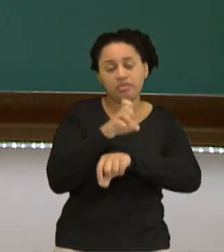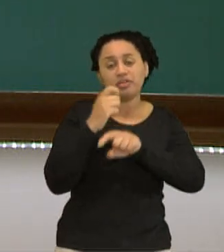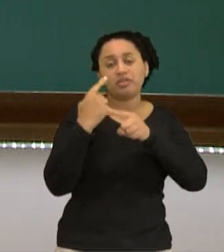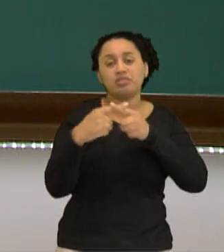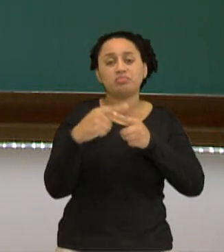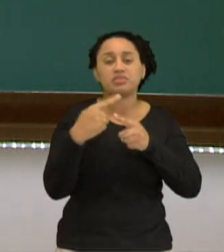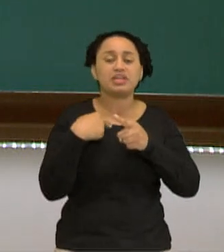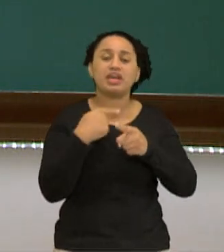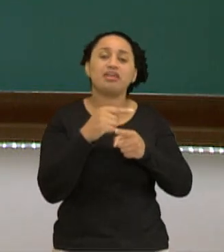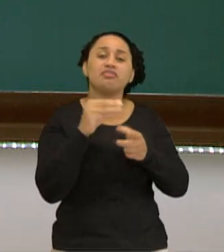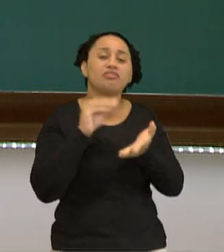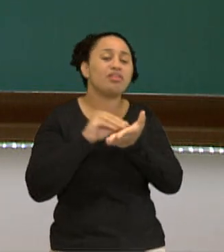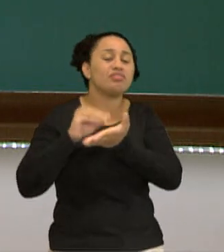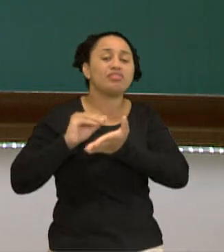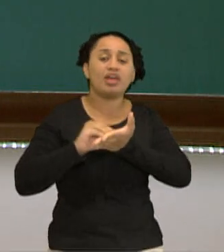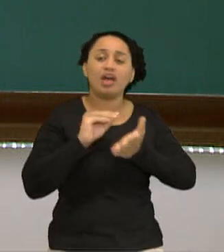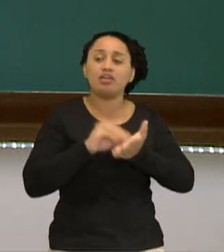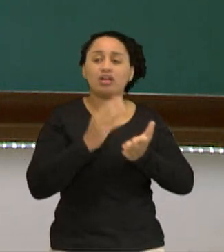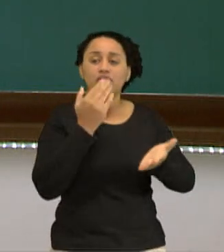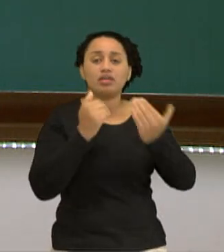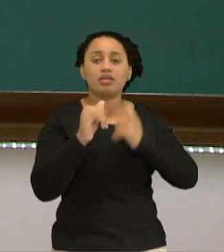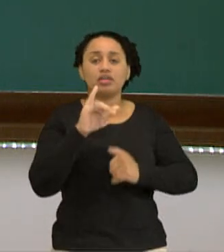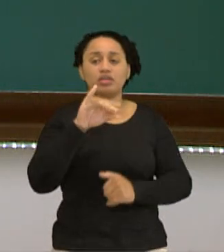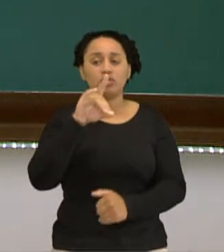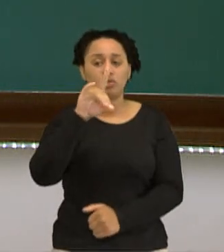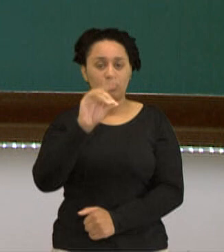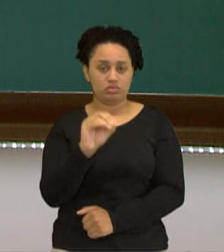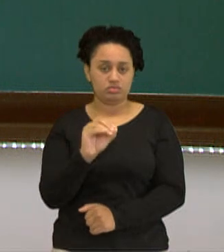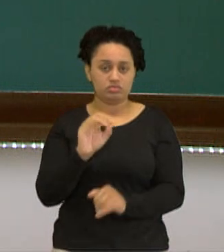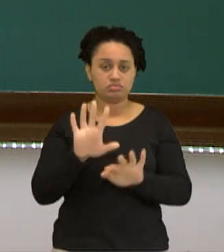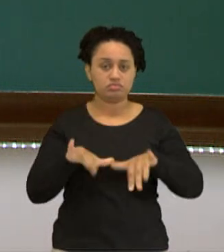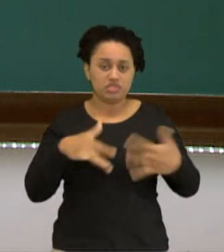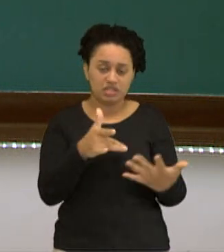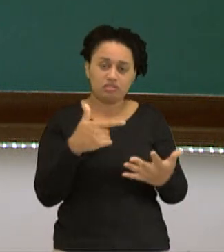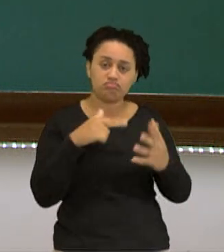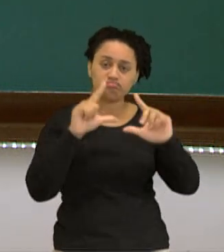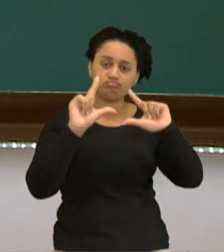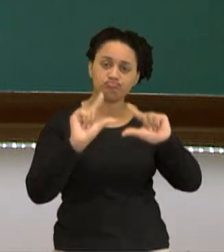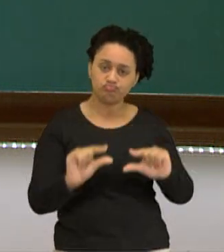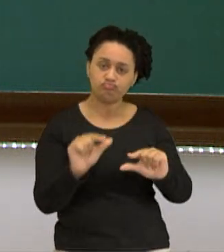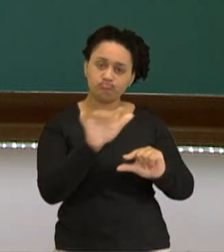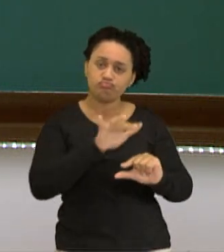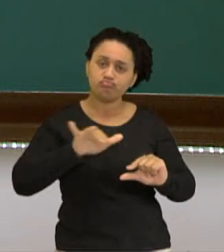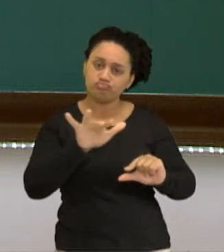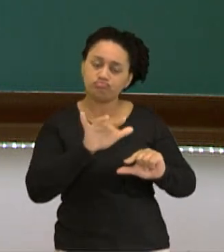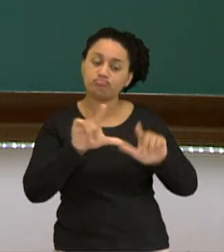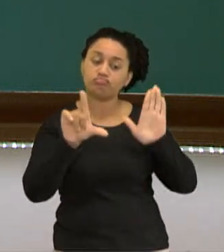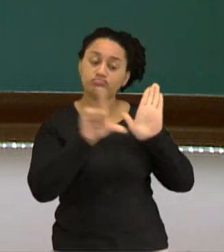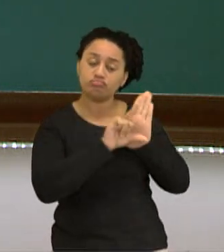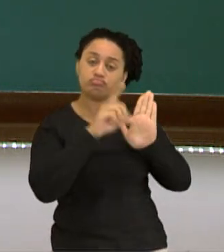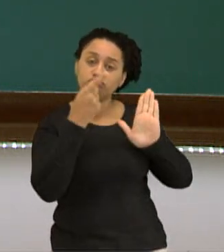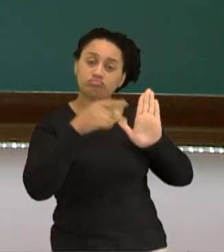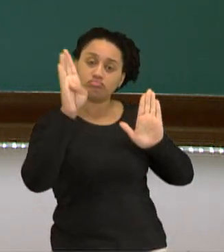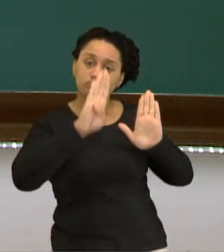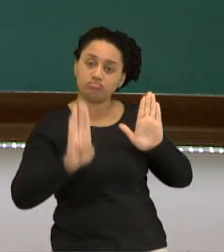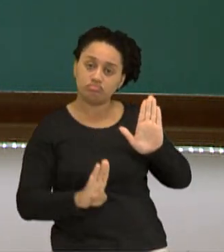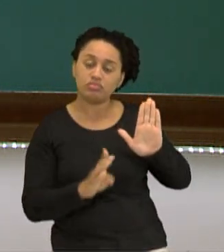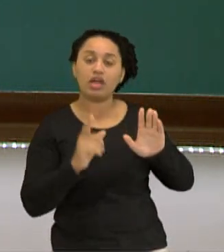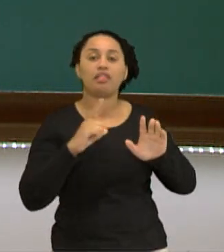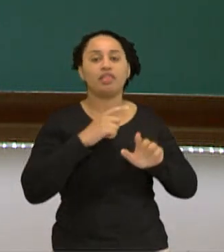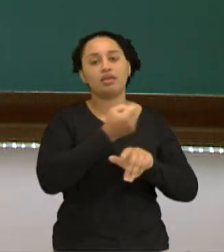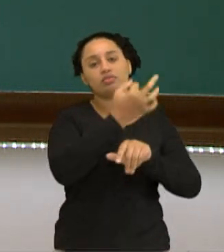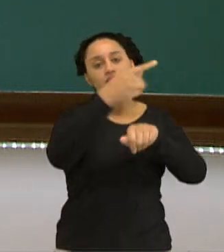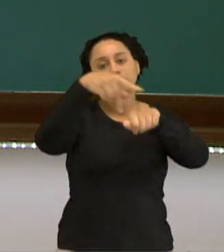dieta pobre em iodo. Então, para amenizar esses casos, na legislação brasileira, claro que em outros países